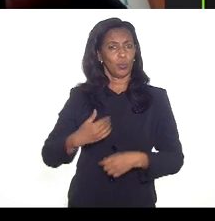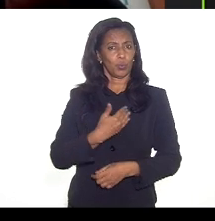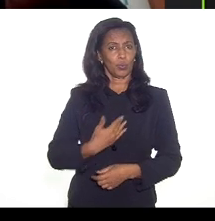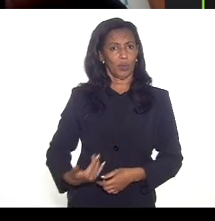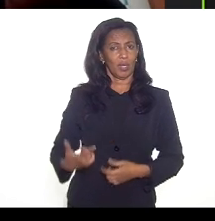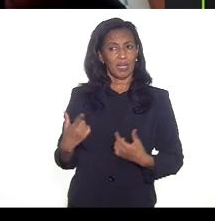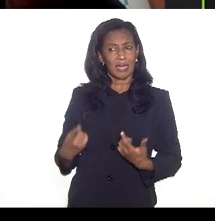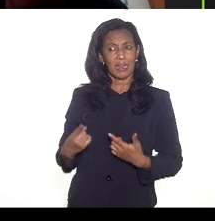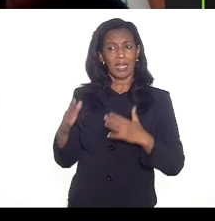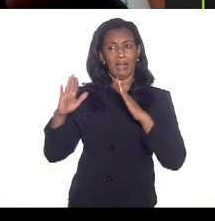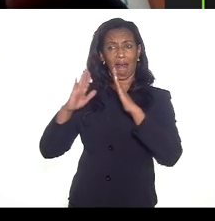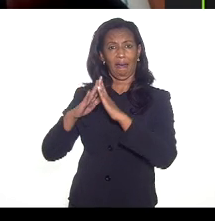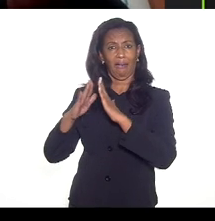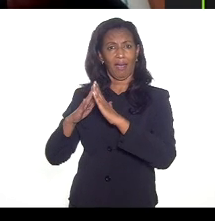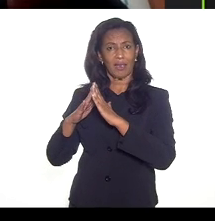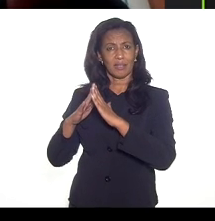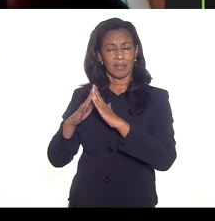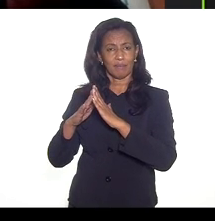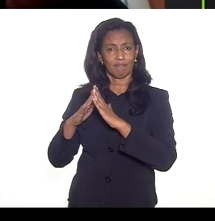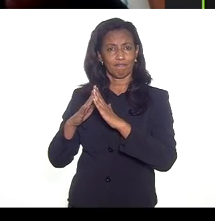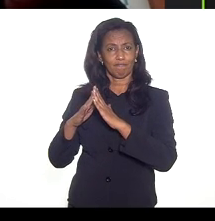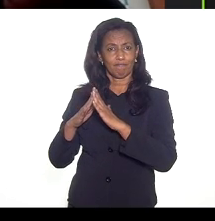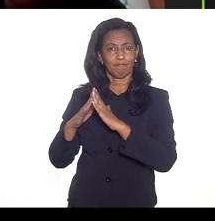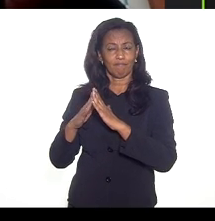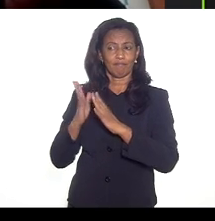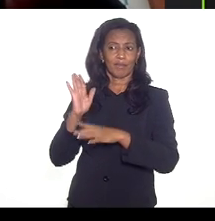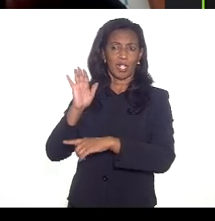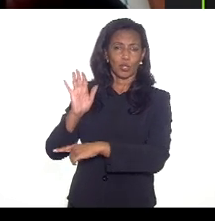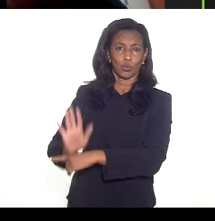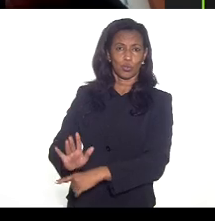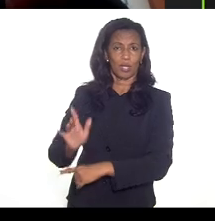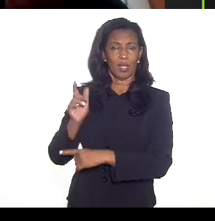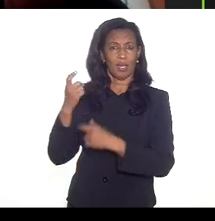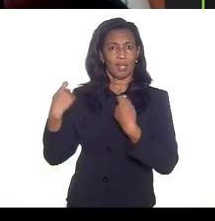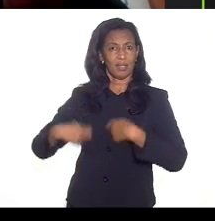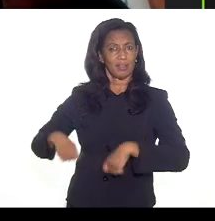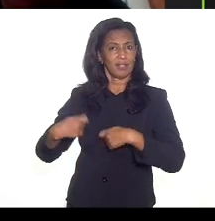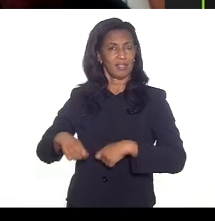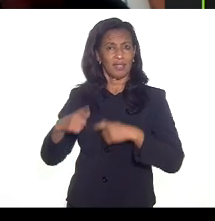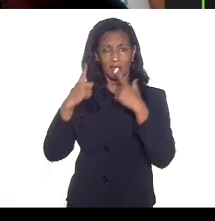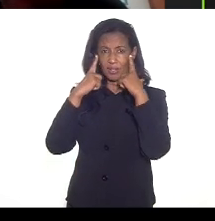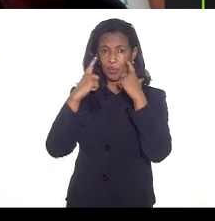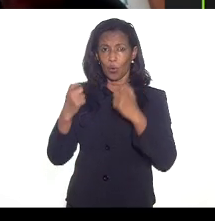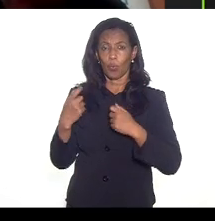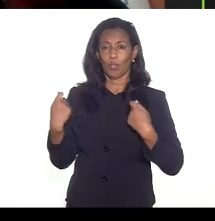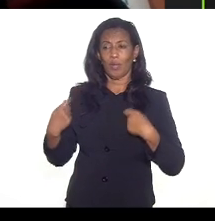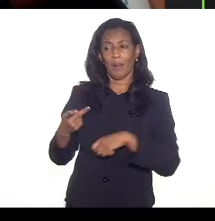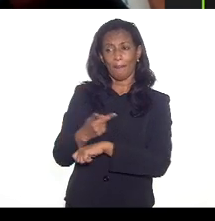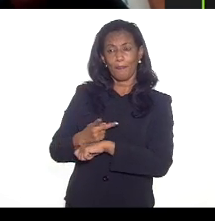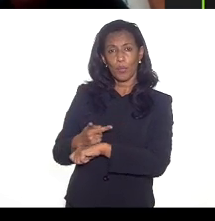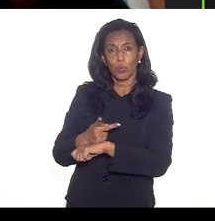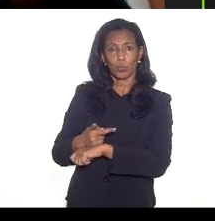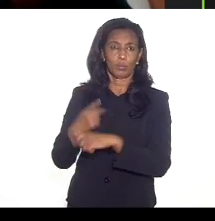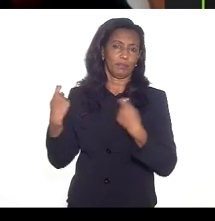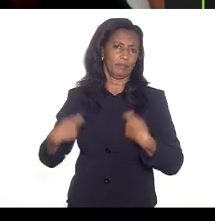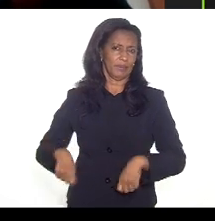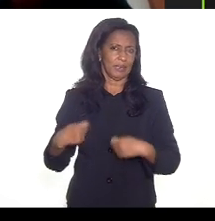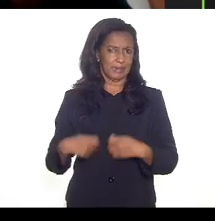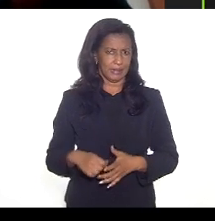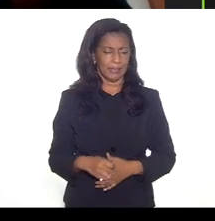deem acolhimento a uma mulher na necessidade da violência, quando ela busca e precisa. Então, a gente